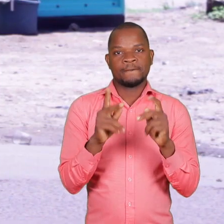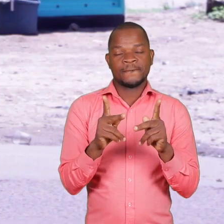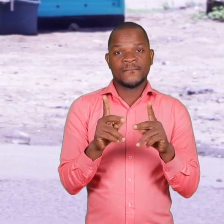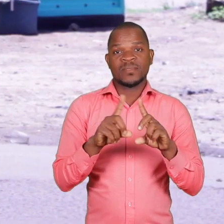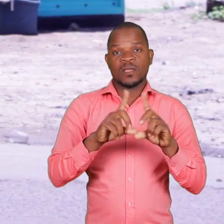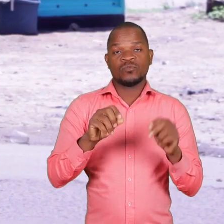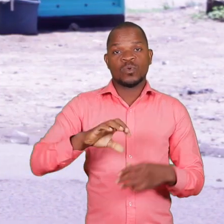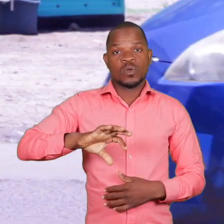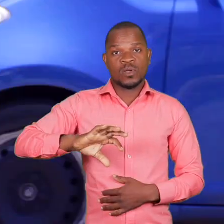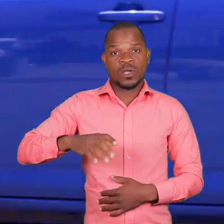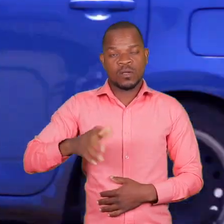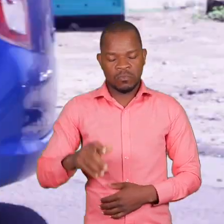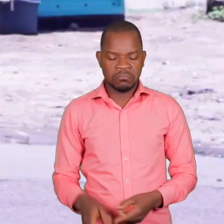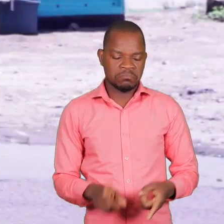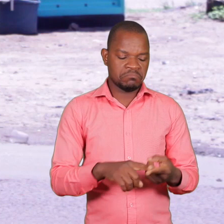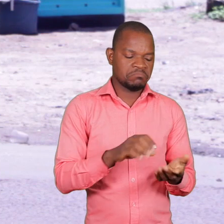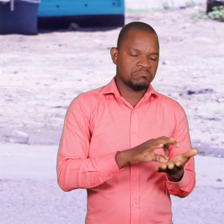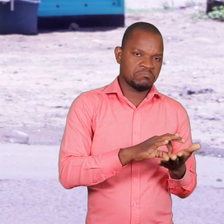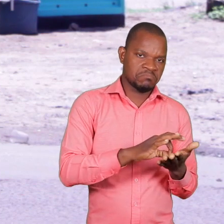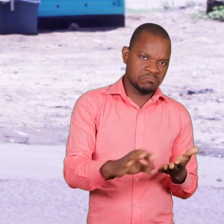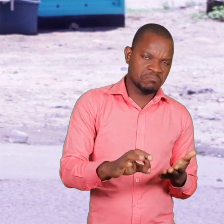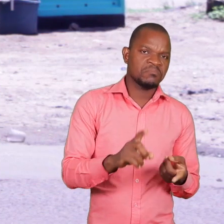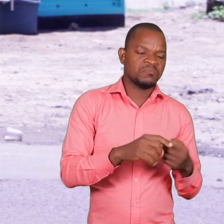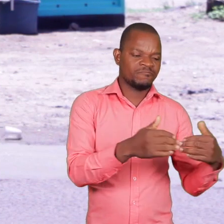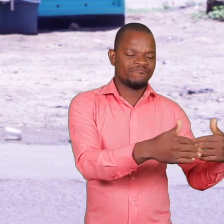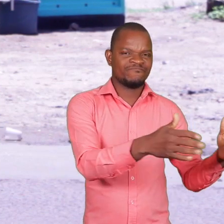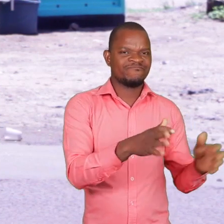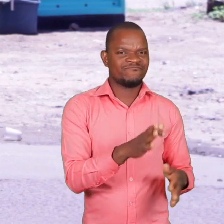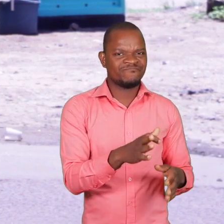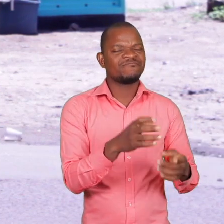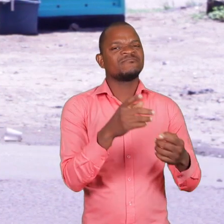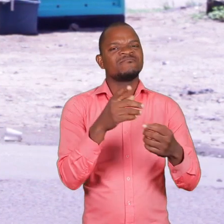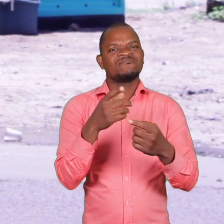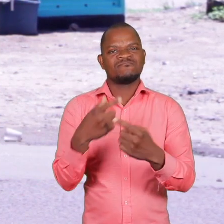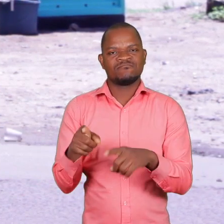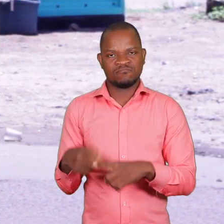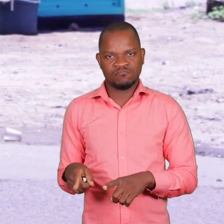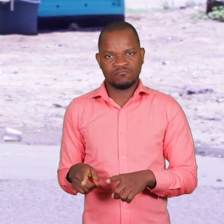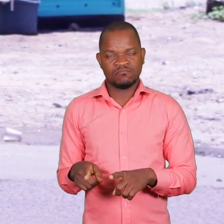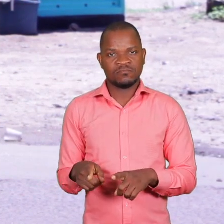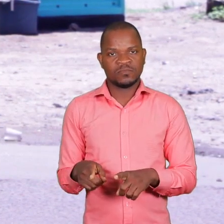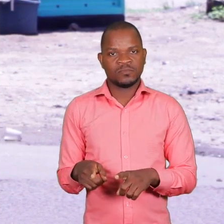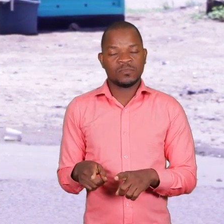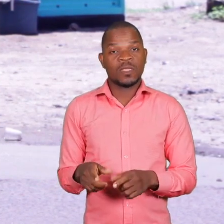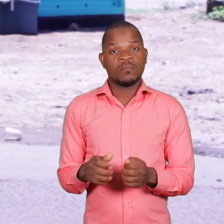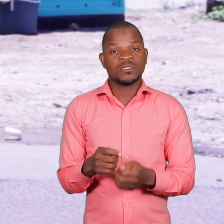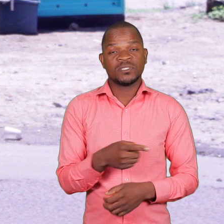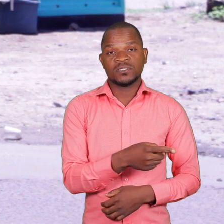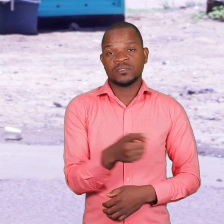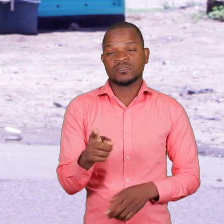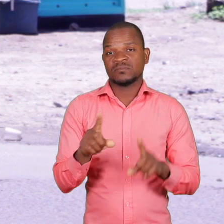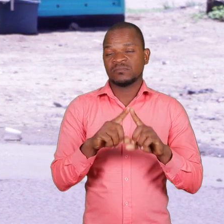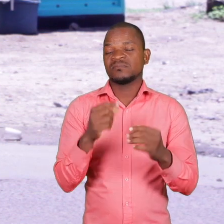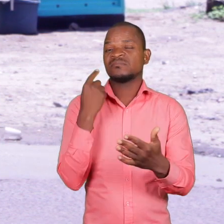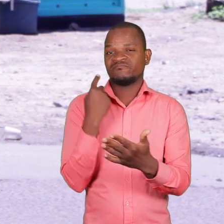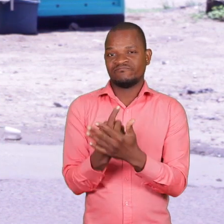Bom, água potável, higiene, saneamento do meio, incluindo o acesso a uma casa de banho decente,